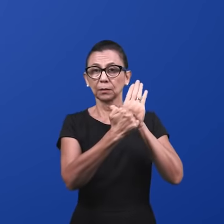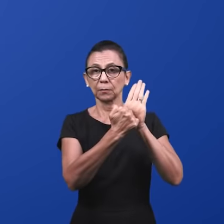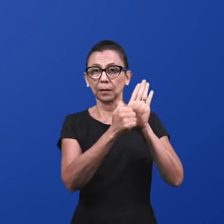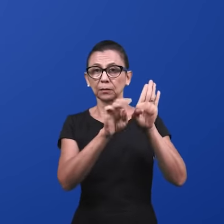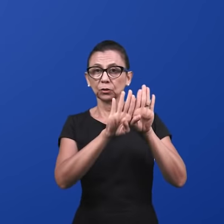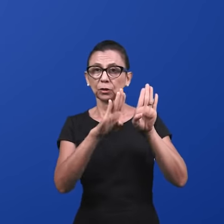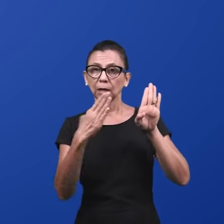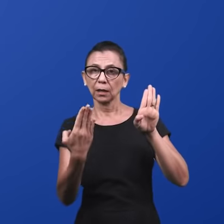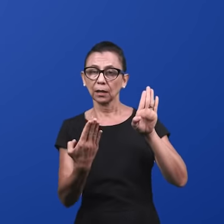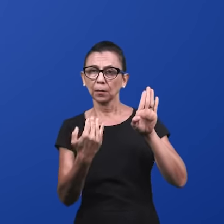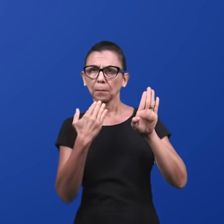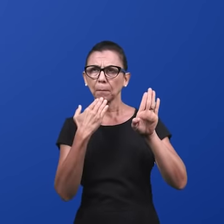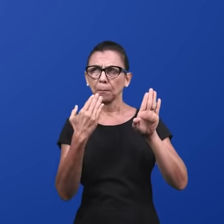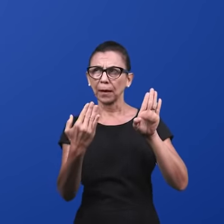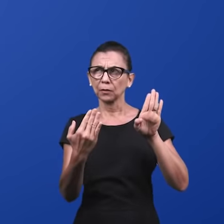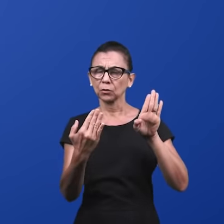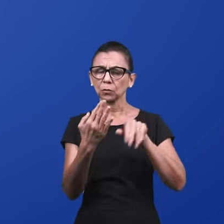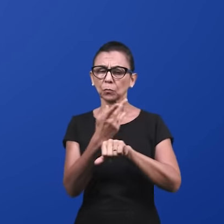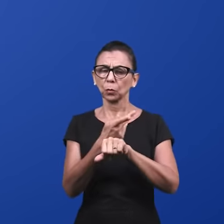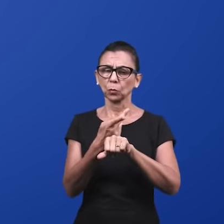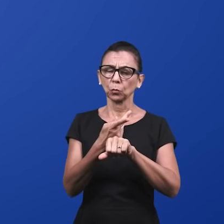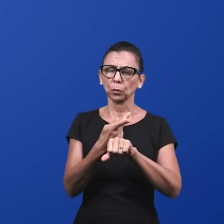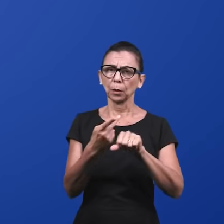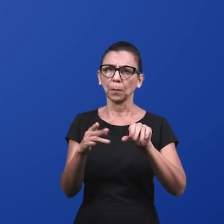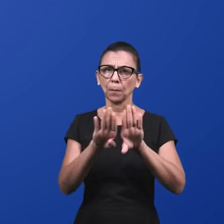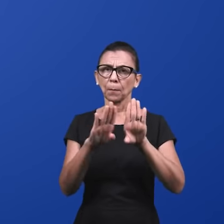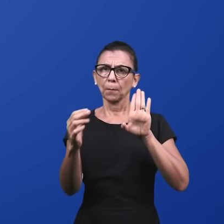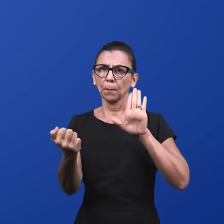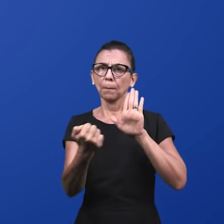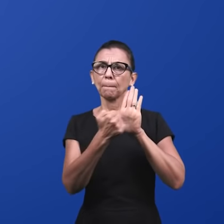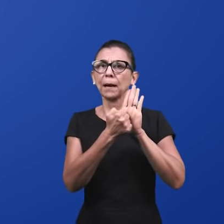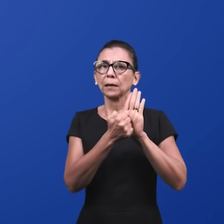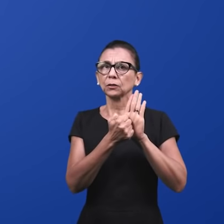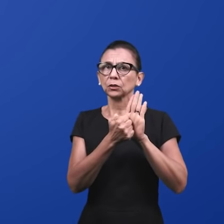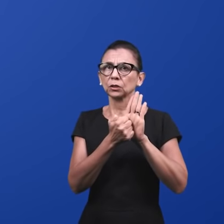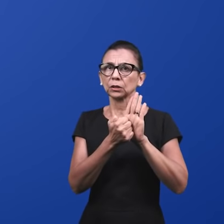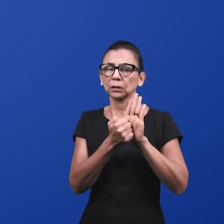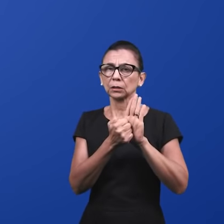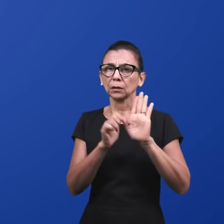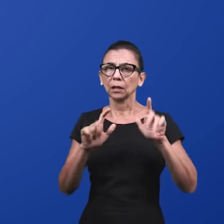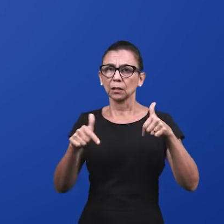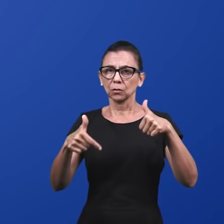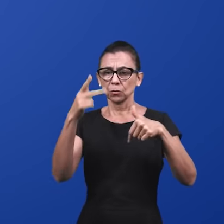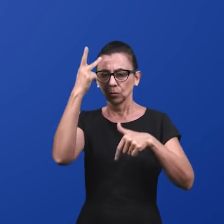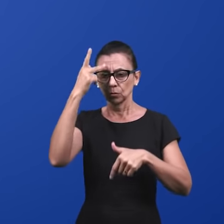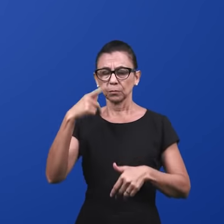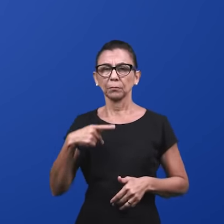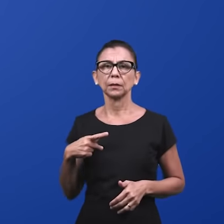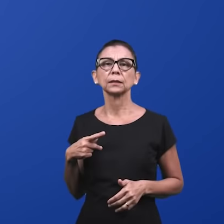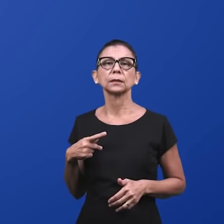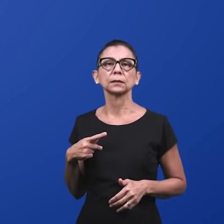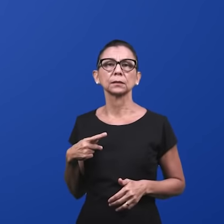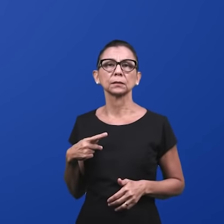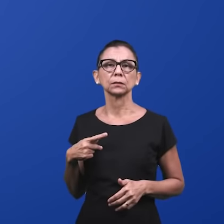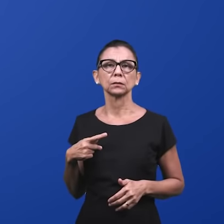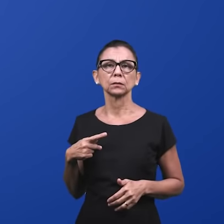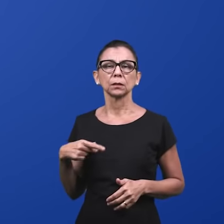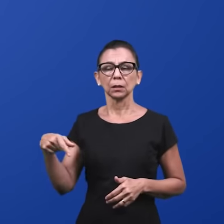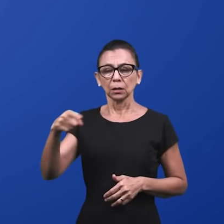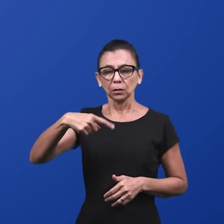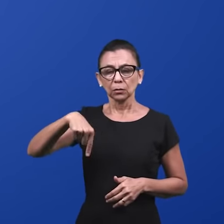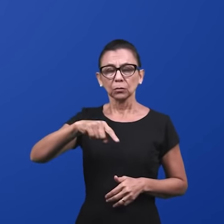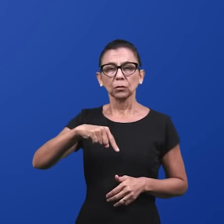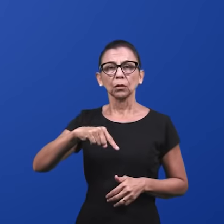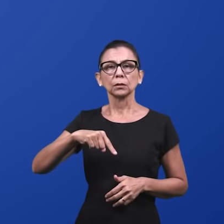abre. Pede, busca e bate são ações que vêm de nós mesmos, ou seja, o mistério ele se revela nas